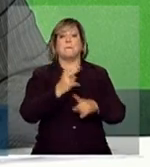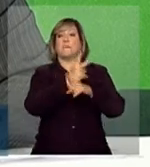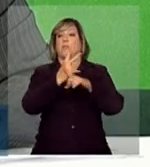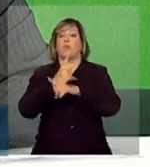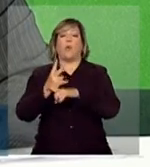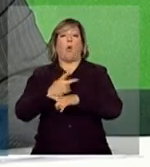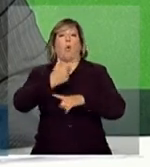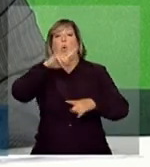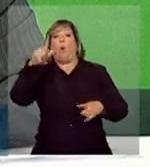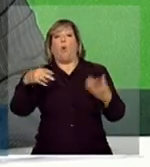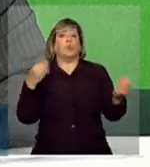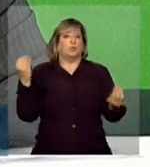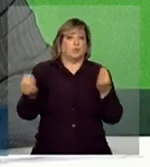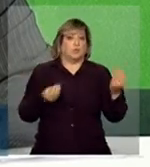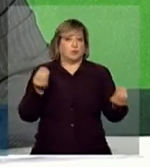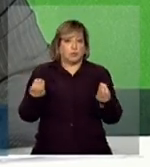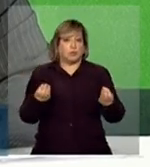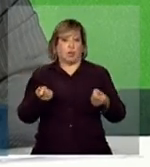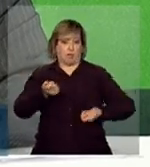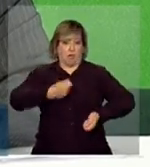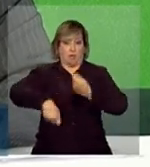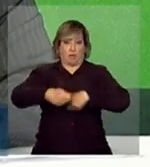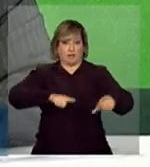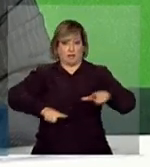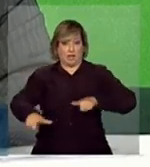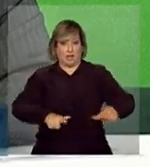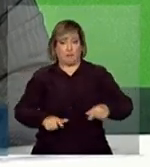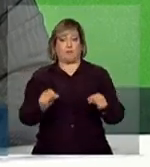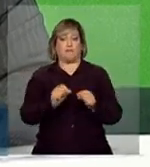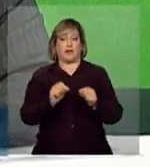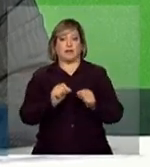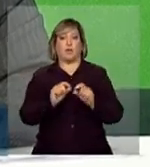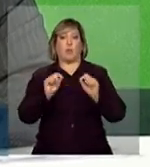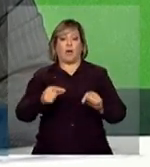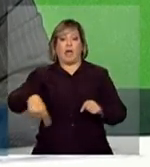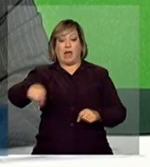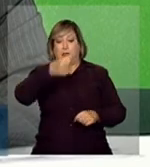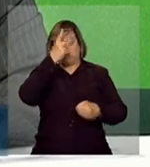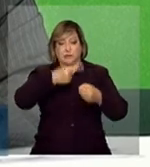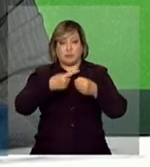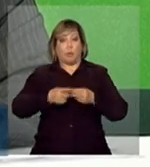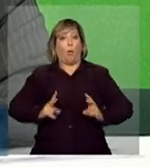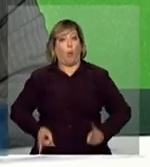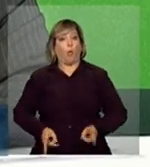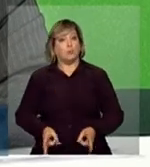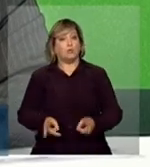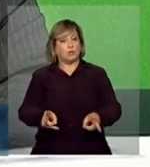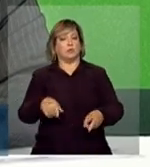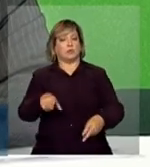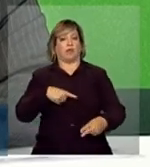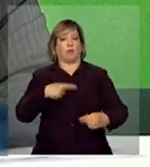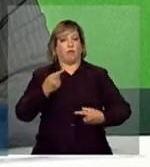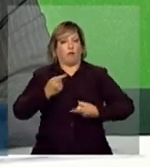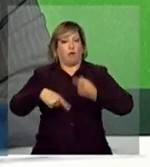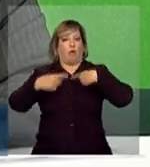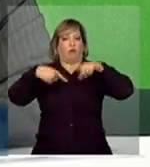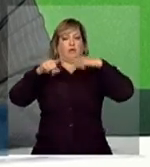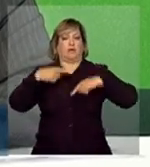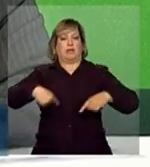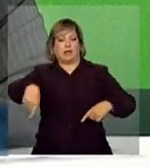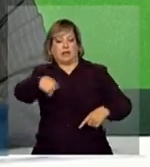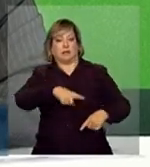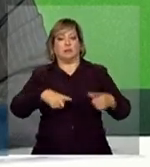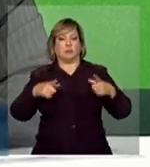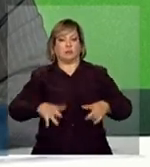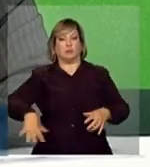outras alternativas econômicas para que faça com que o município continue no processo de evolução daquela